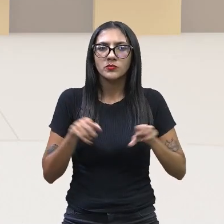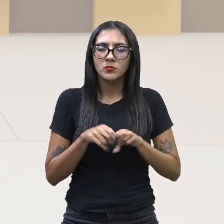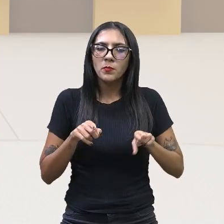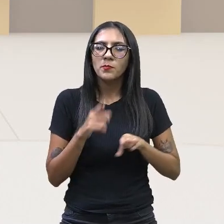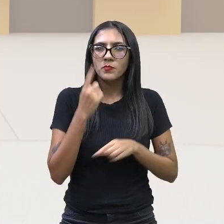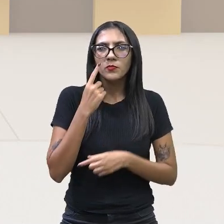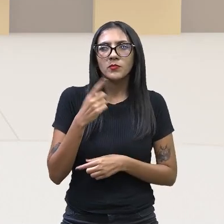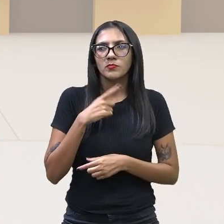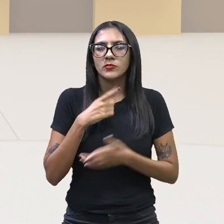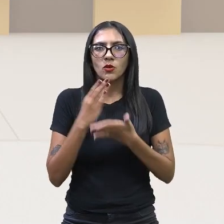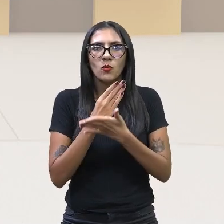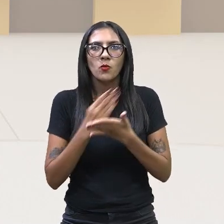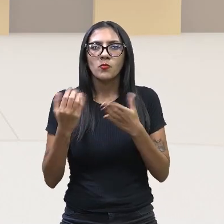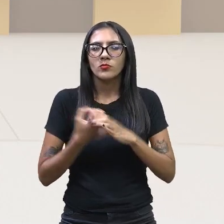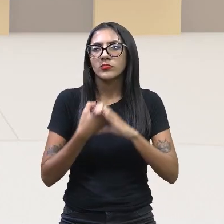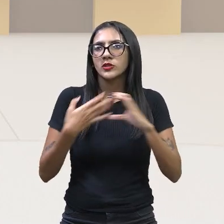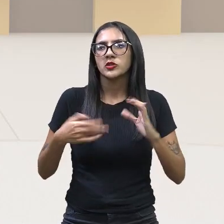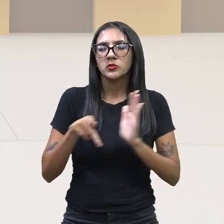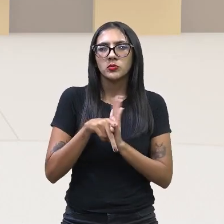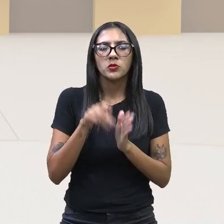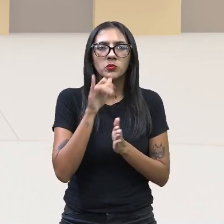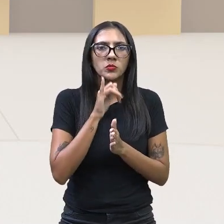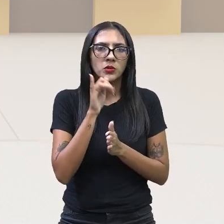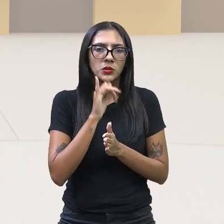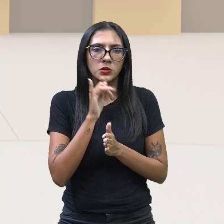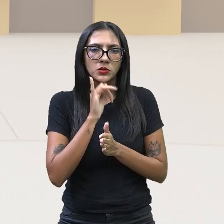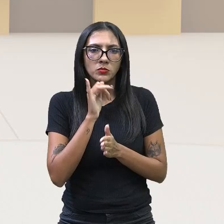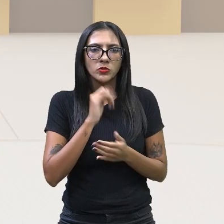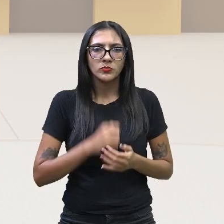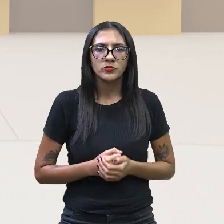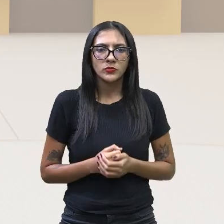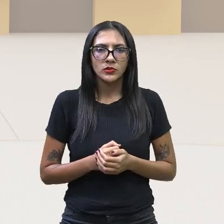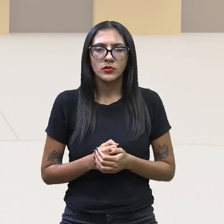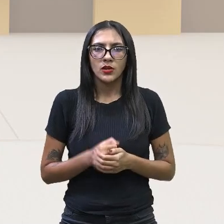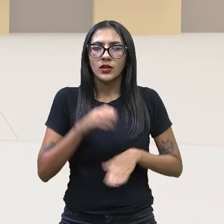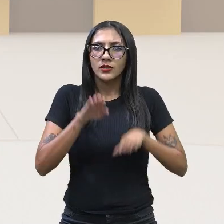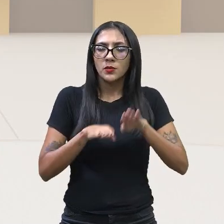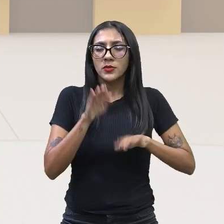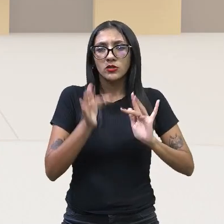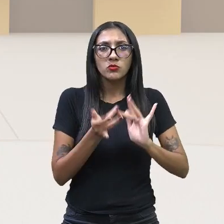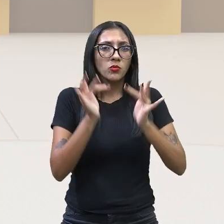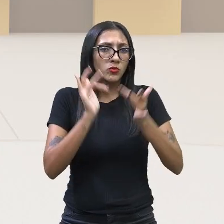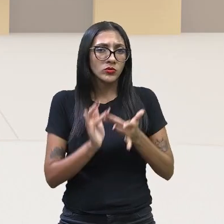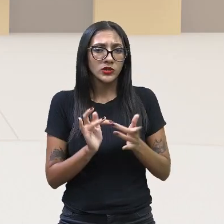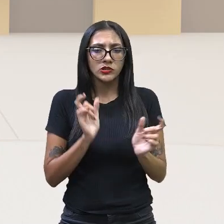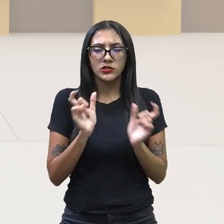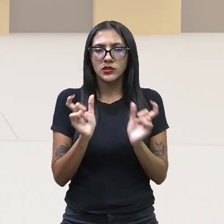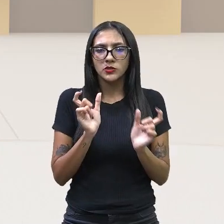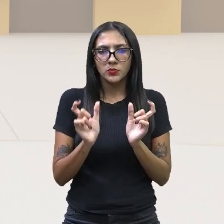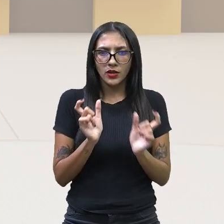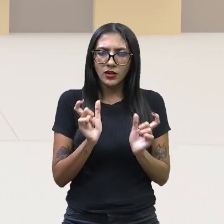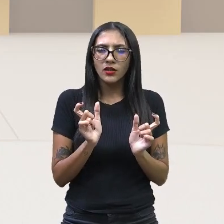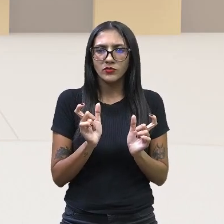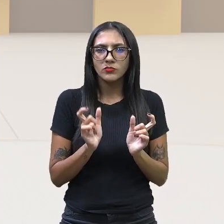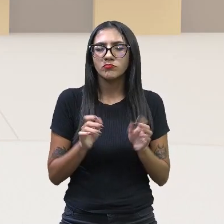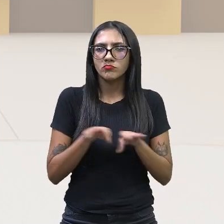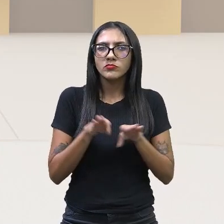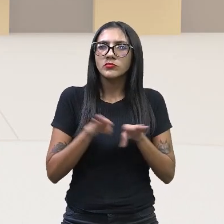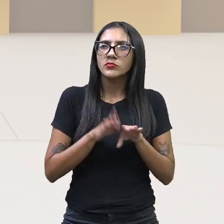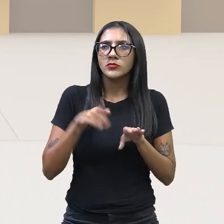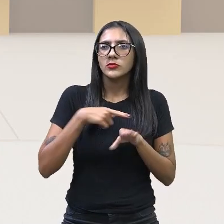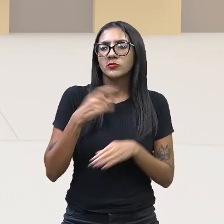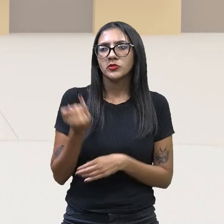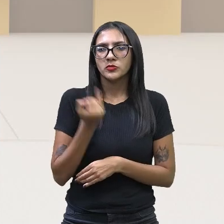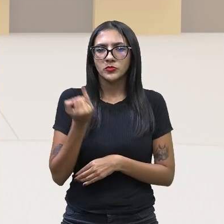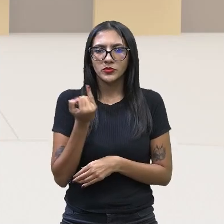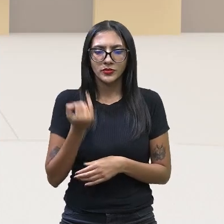tá? Basicamente, é a demora pronunciando o E é que vai definir se eu estou falando singular ou plural. O contexto também é muito importante, tá? Depois dizem